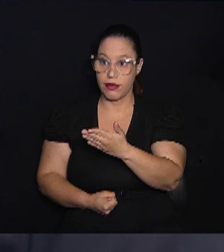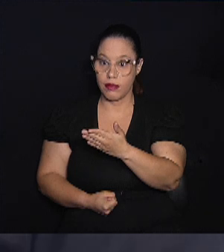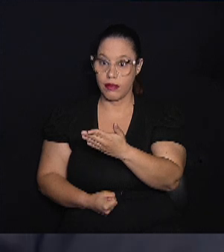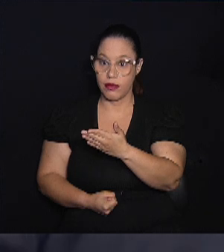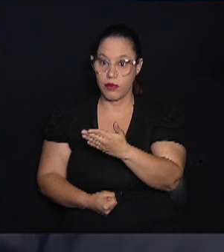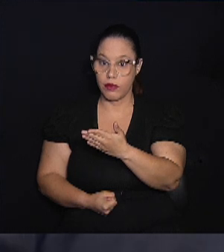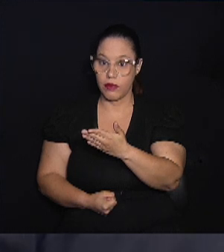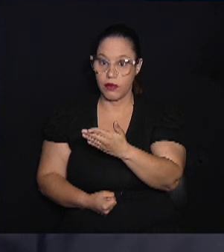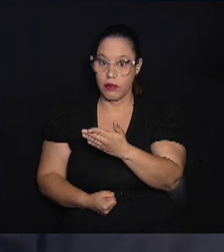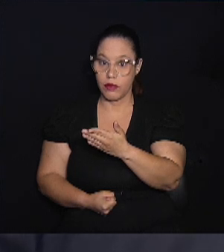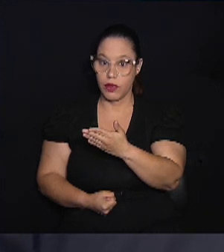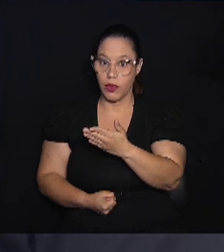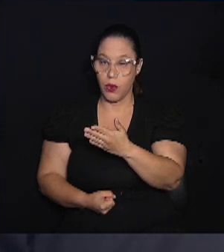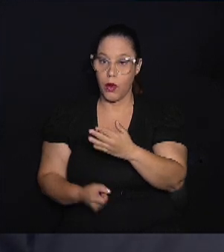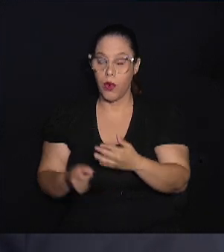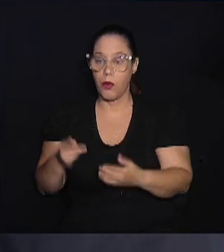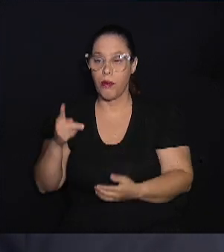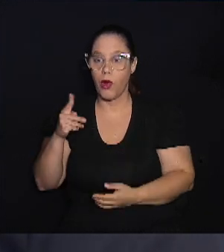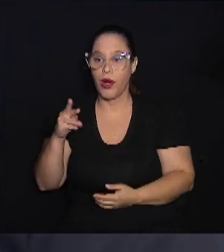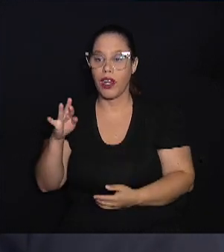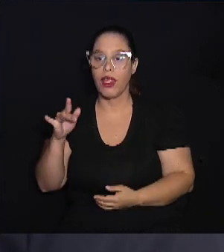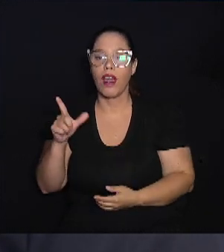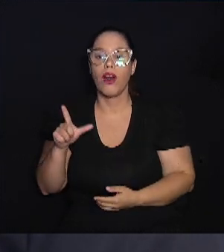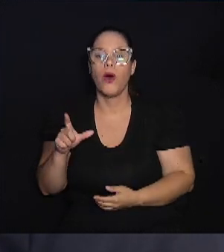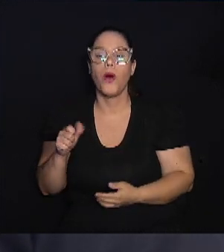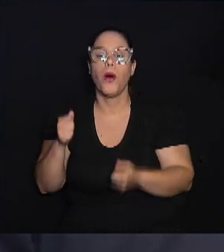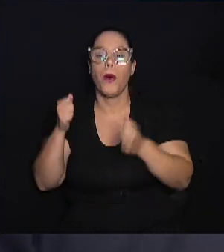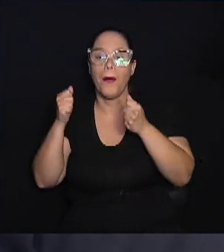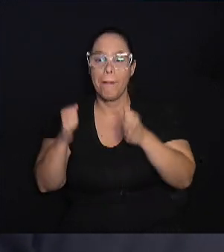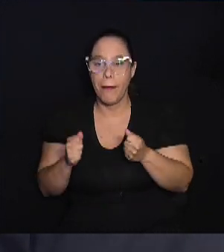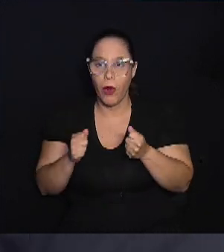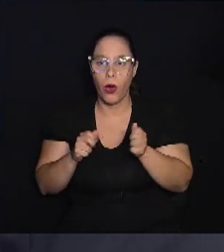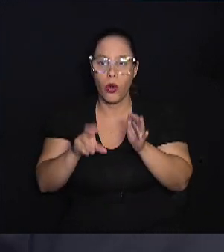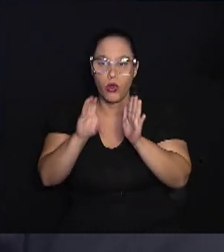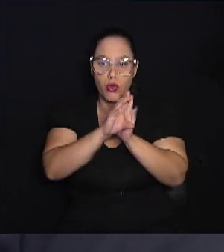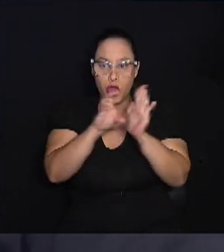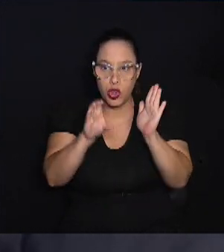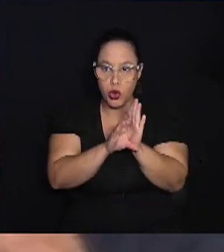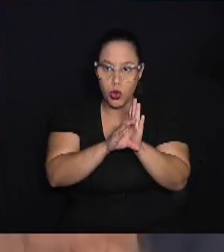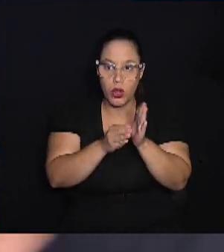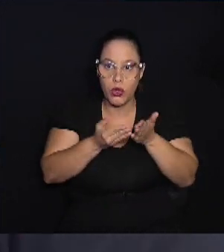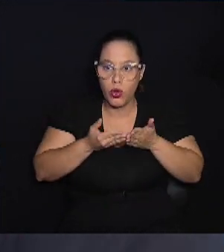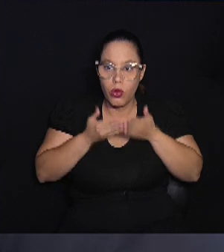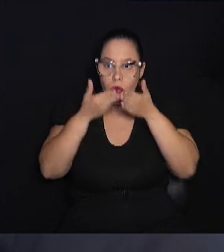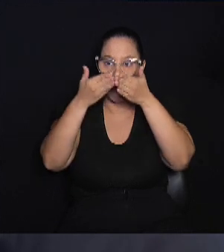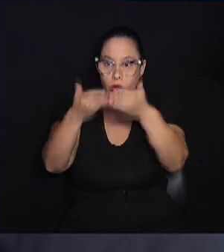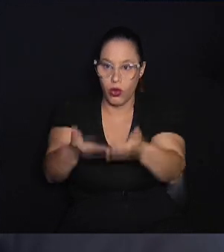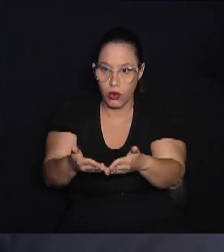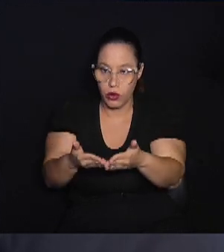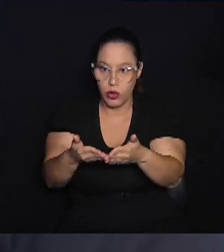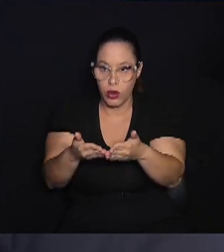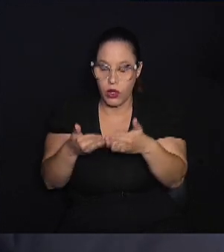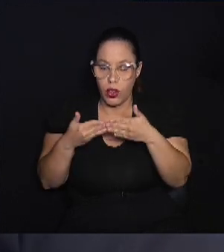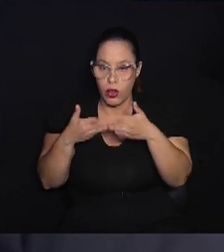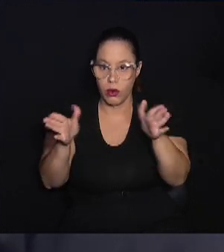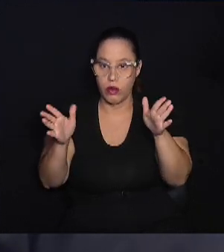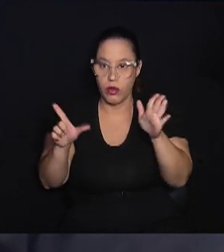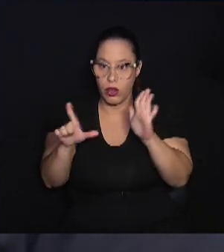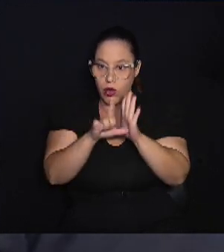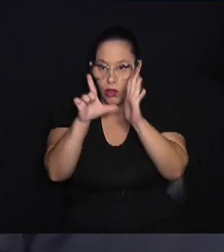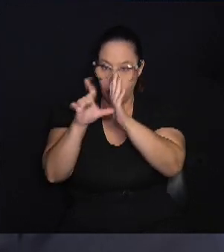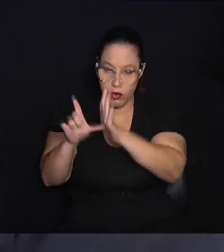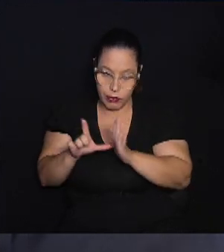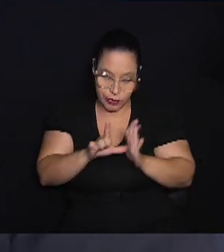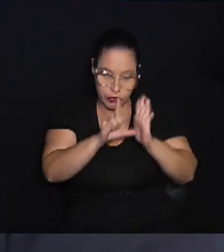tem um portal onde o candidato pode cadastrar o seu currículo e esse cadastro ele é direcionado para todos os lojistas. Então